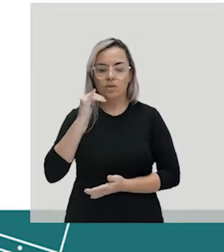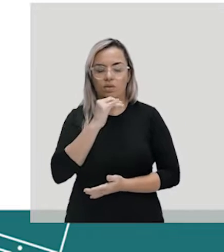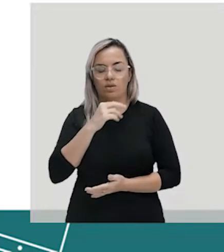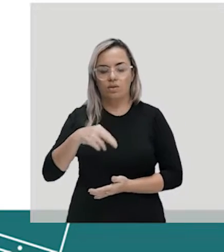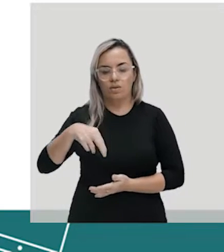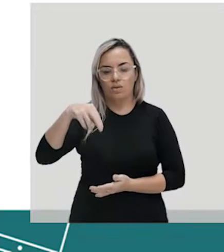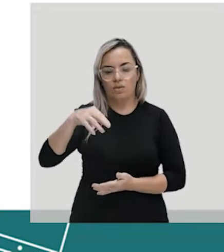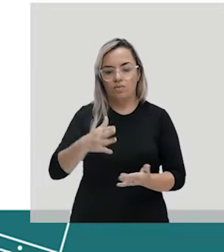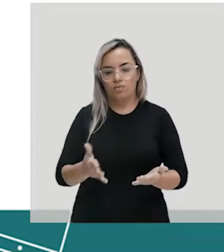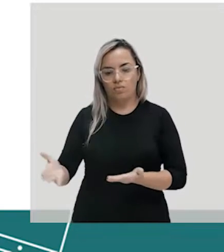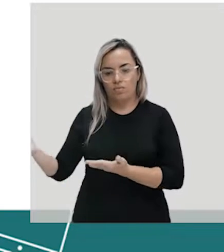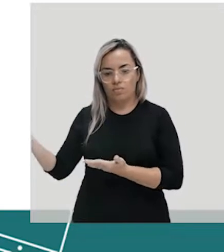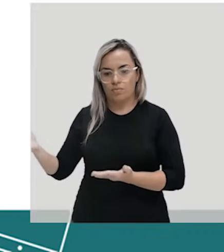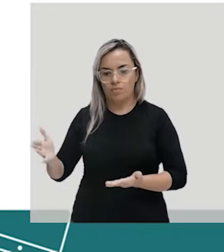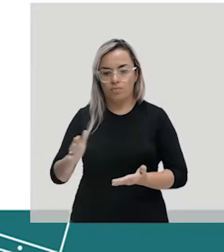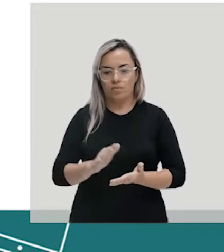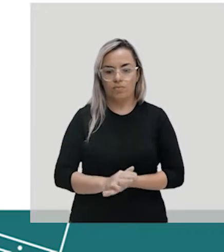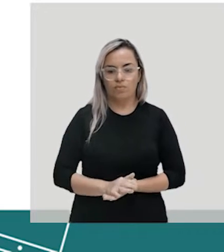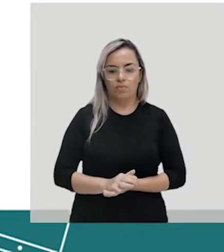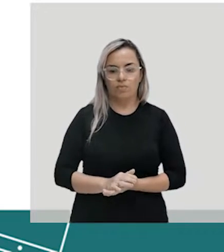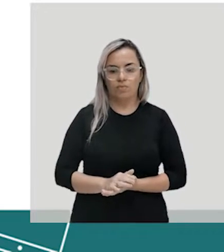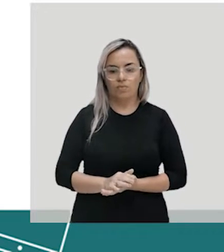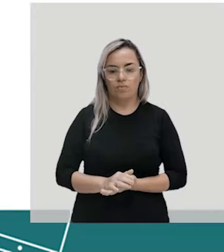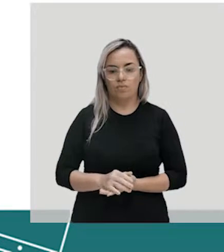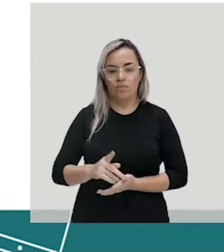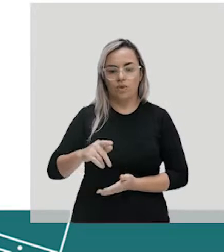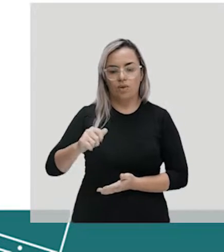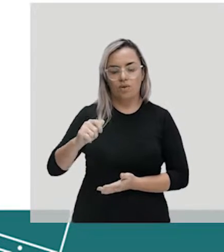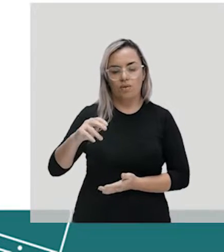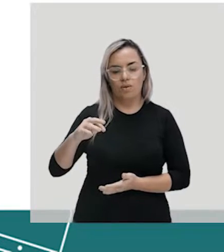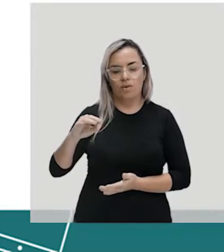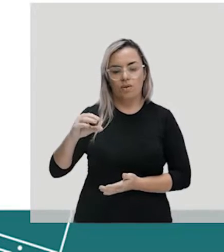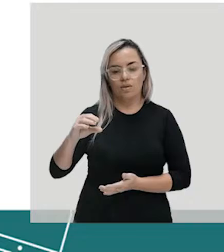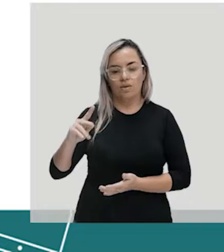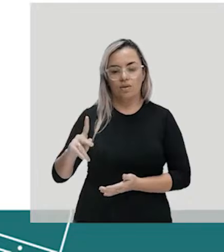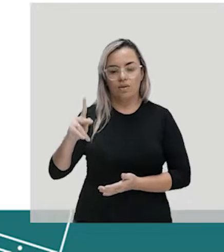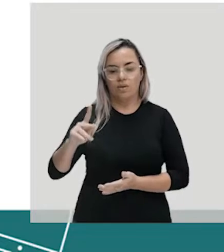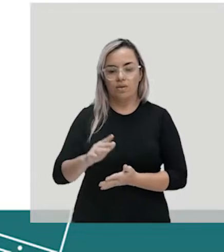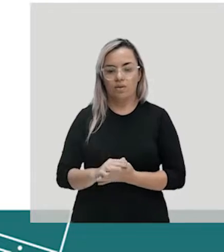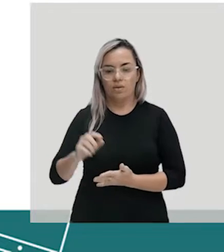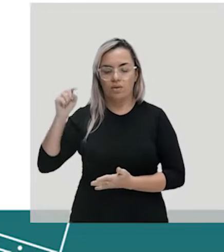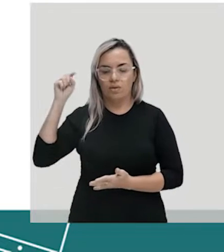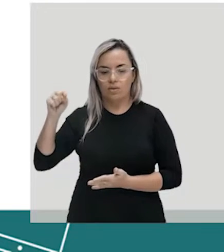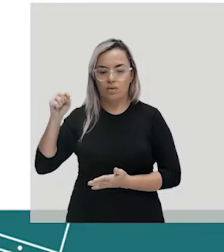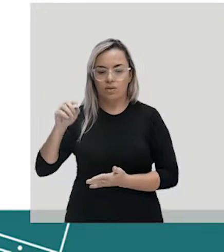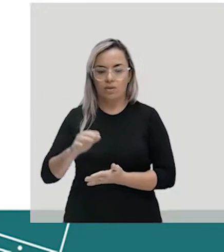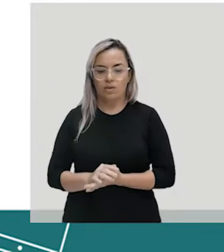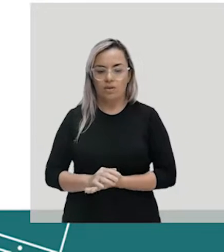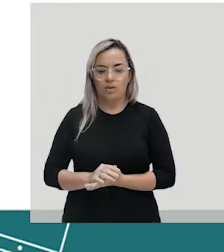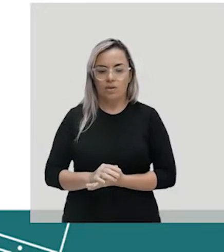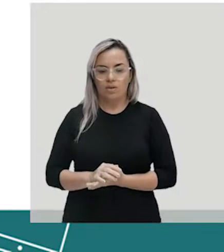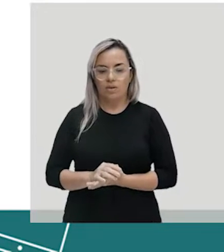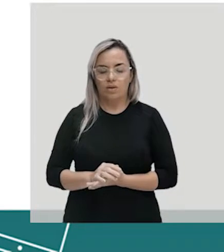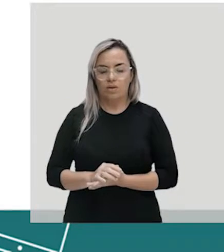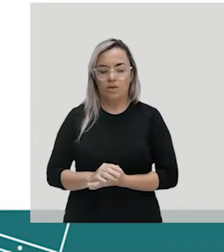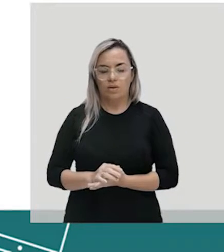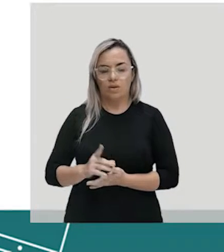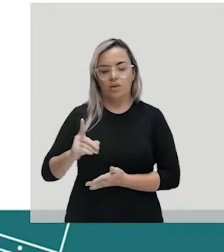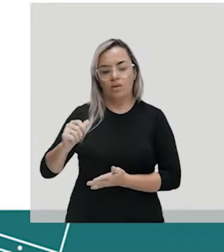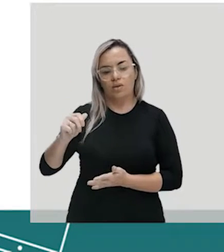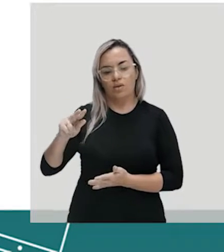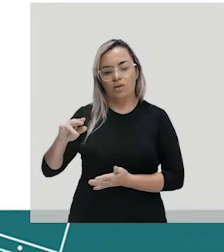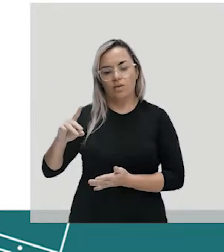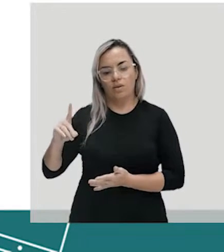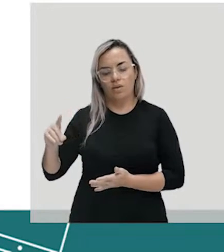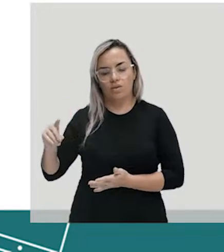datas comemorativas relacionadas a esses dois Santos e tem o Santo André o Sandro e o centro de eventos que